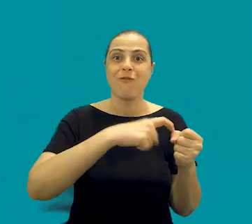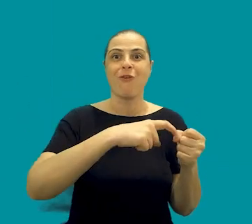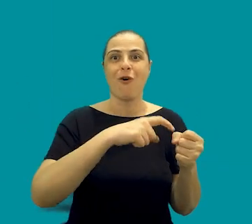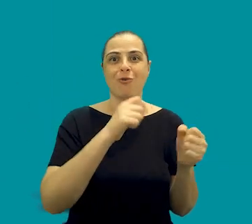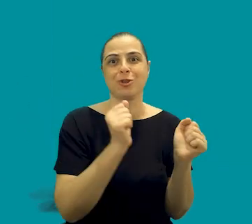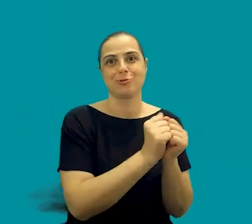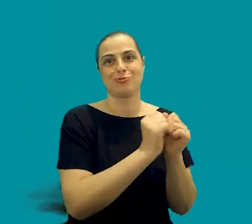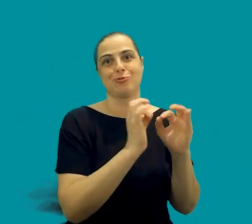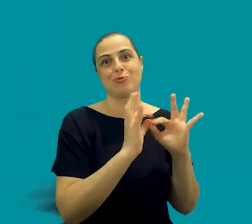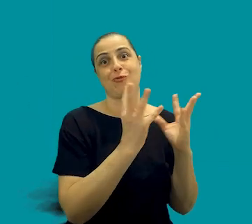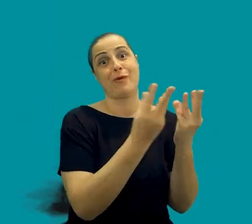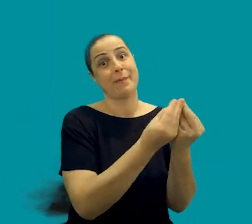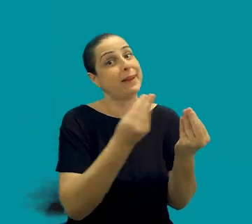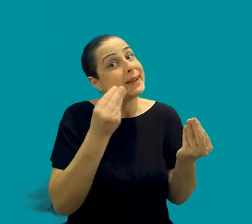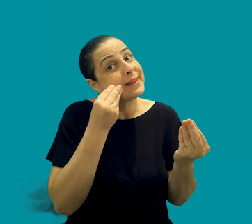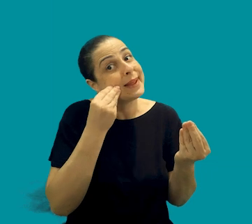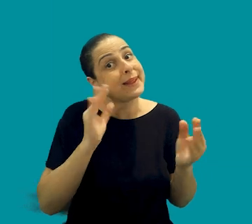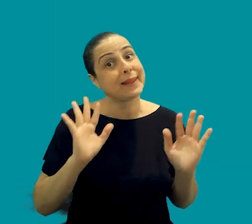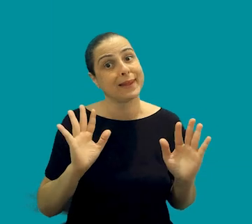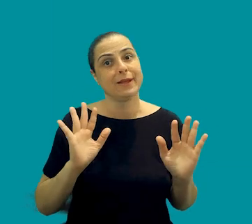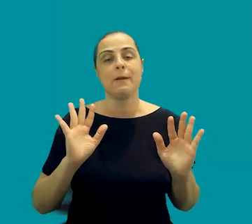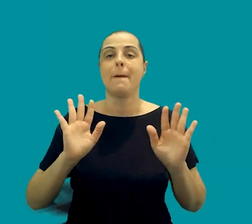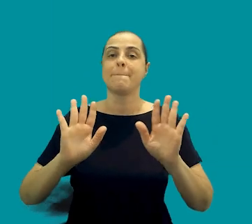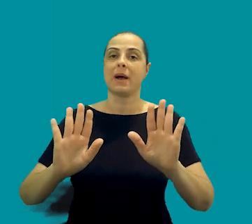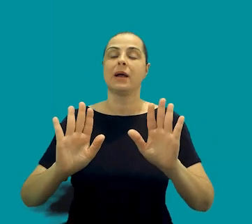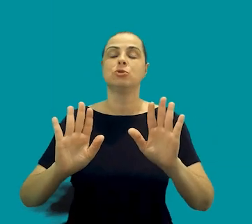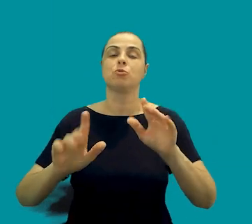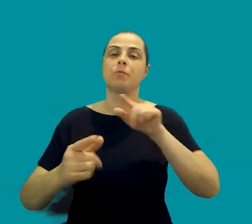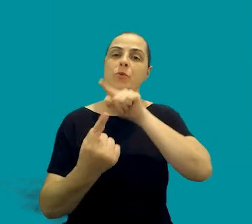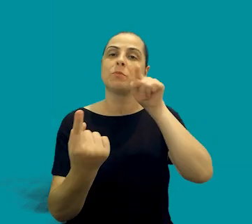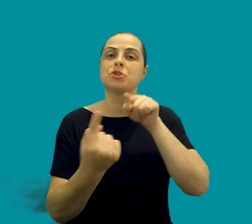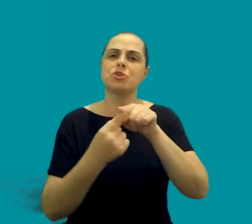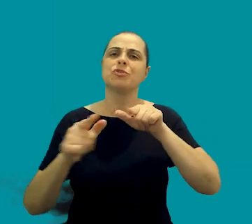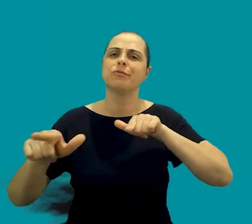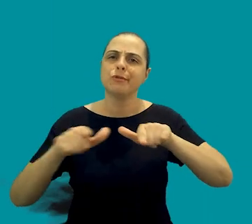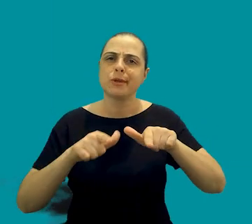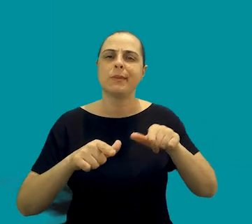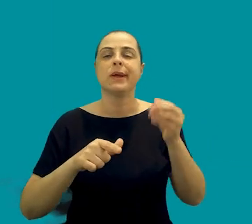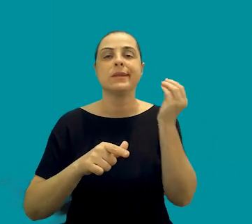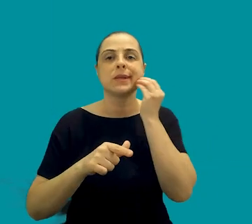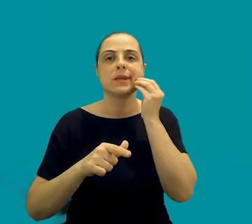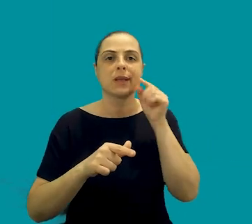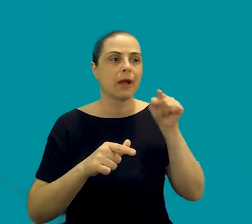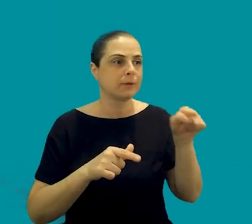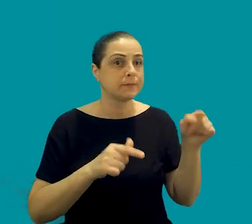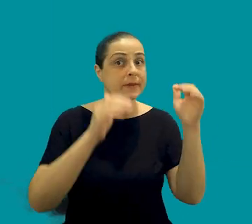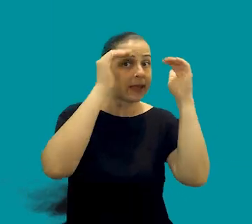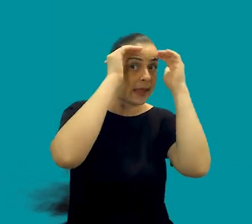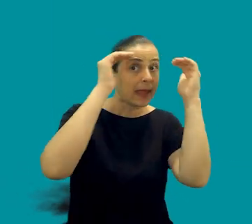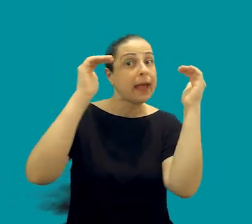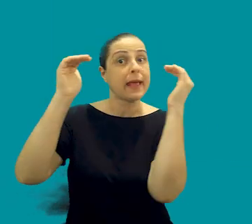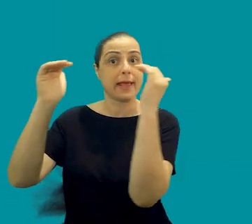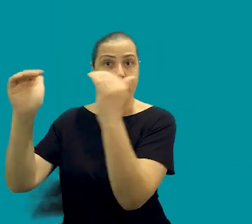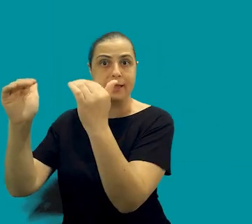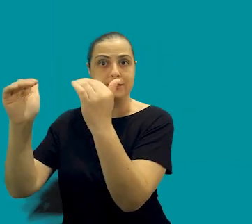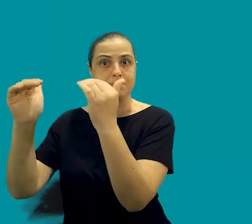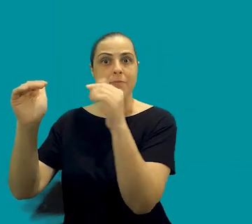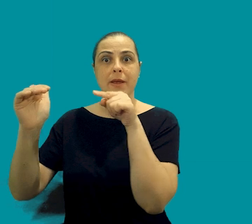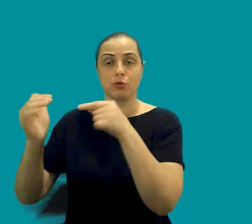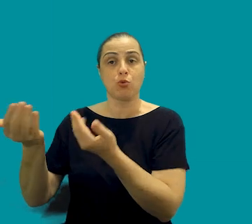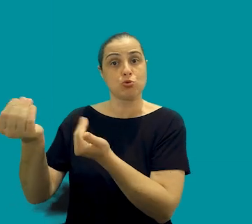tio, para algum outro familiar, mas tenta-se trabalhar para que se restaure o respeito a esse